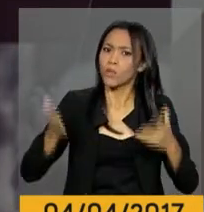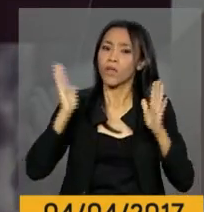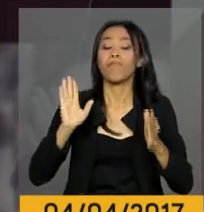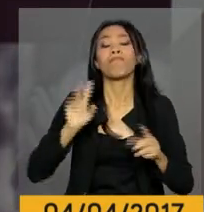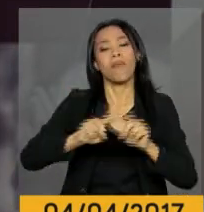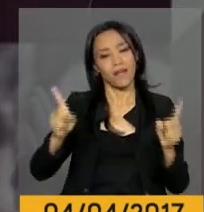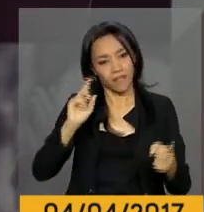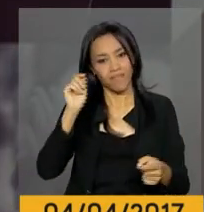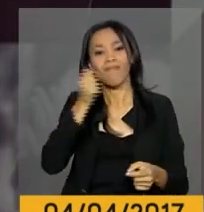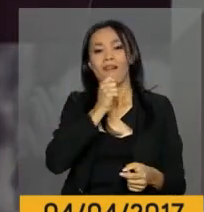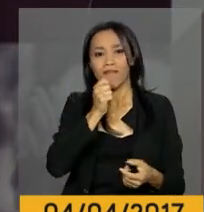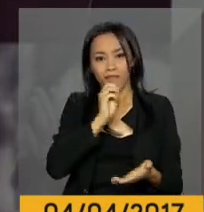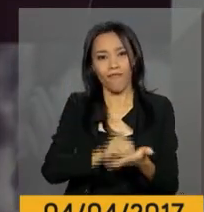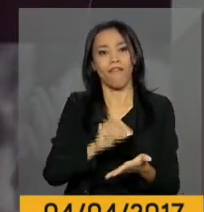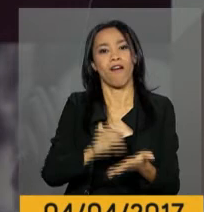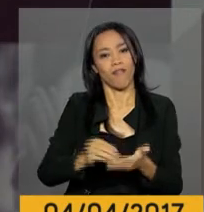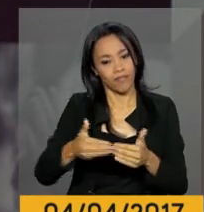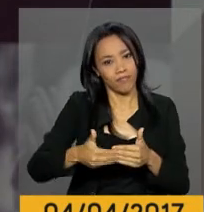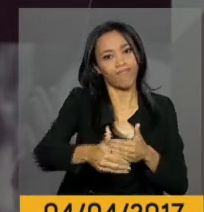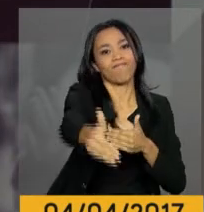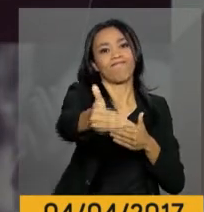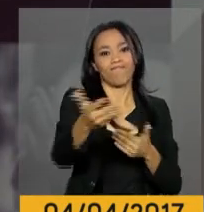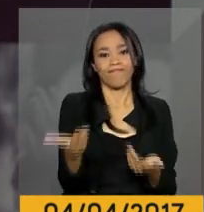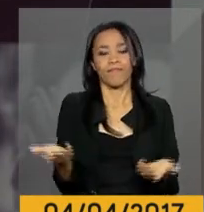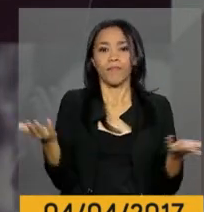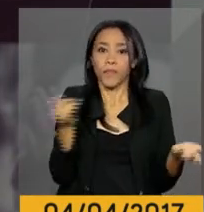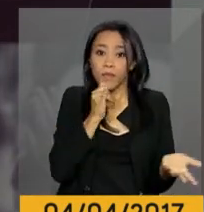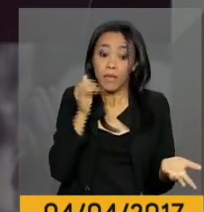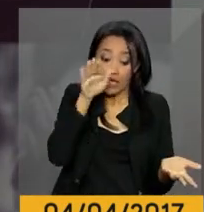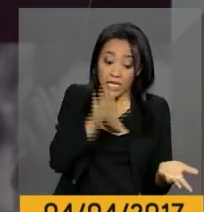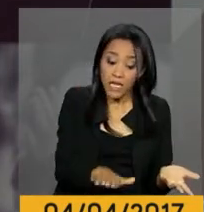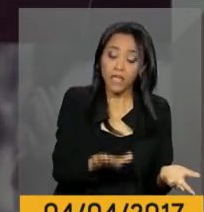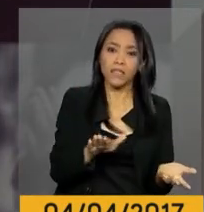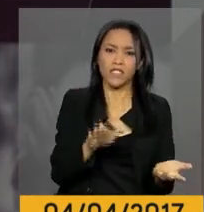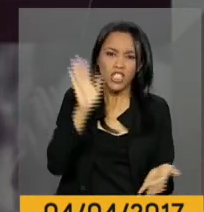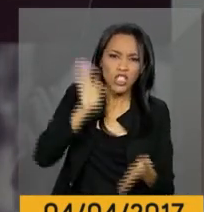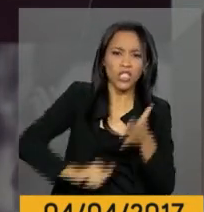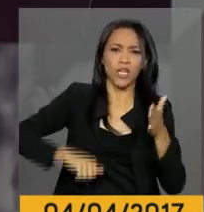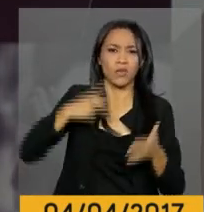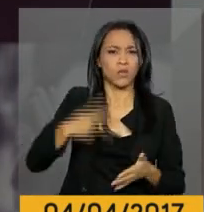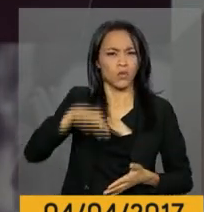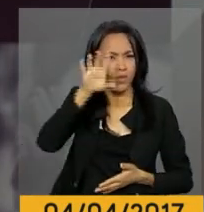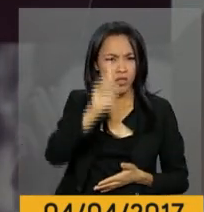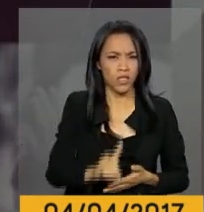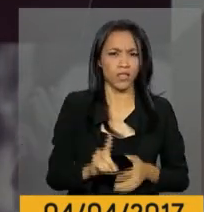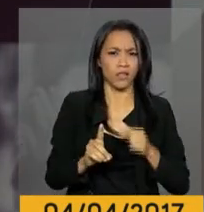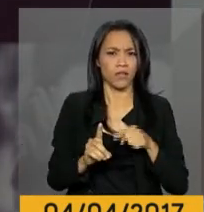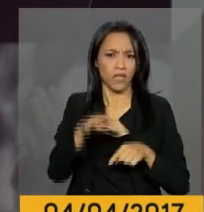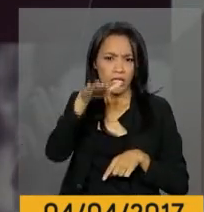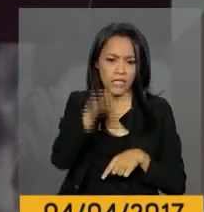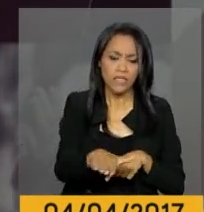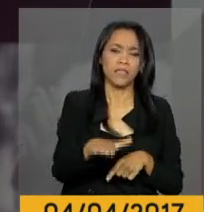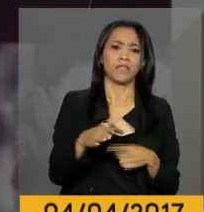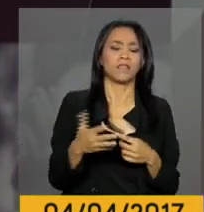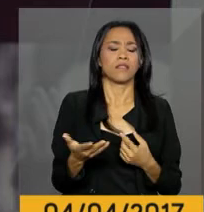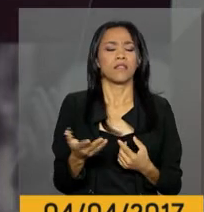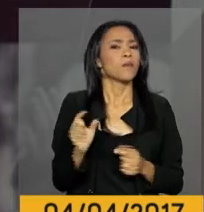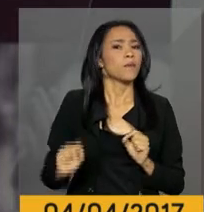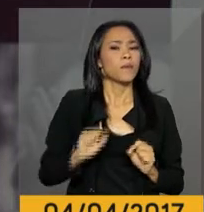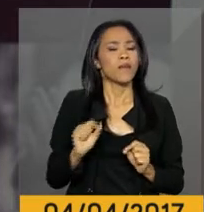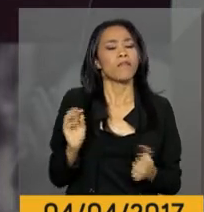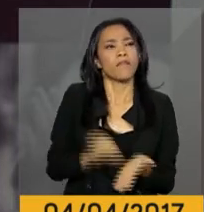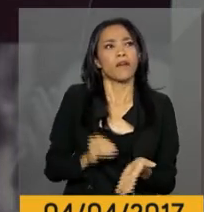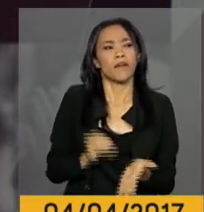fazer. Tolerar que uma criança sequer tenha seus direitos violados, que a uma criança sequer